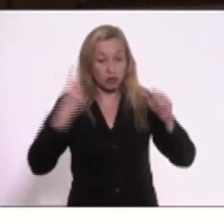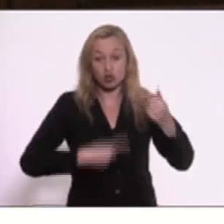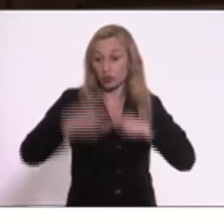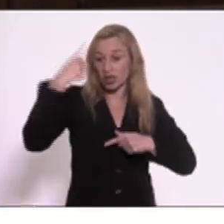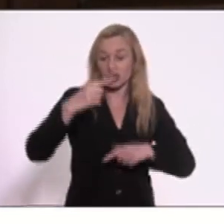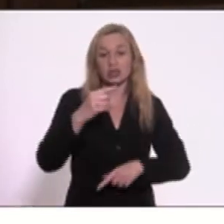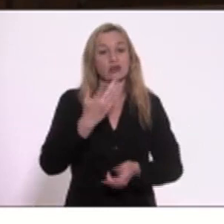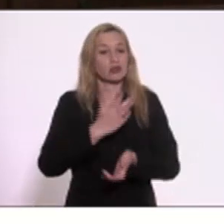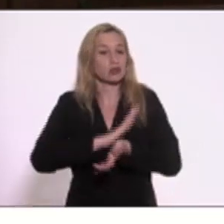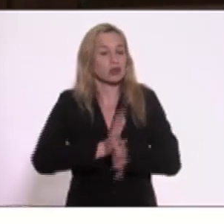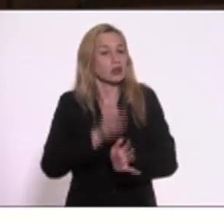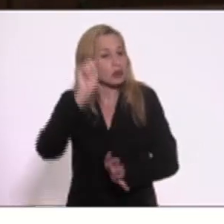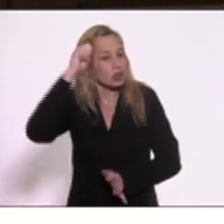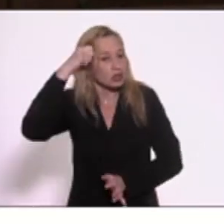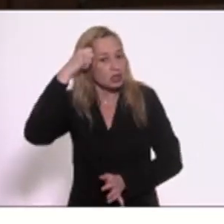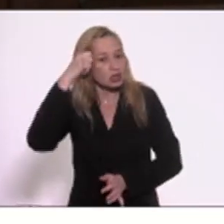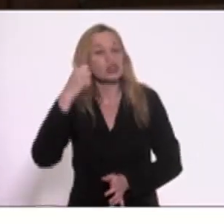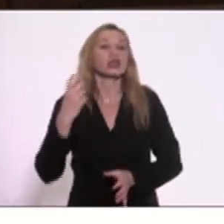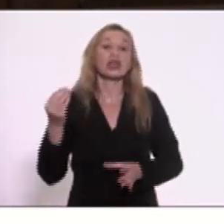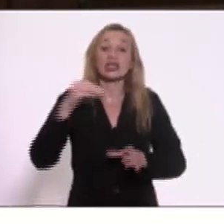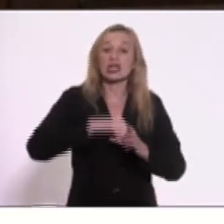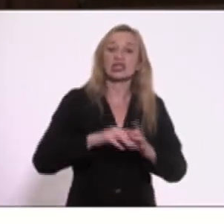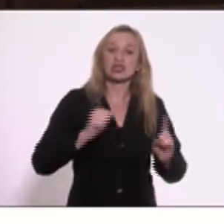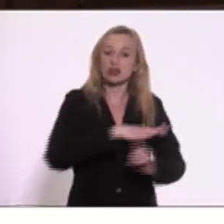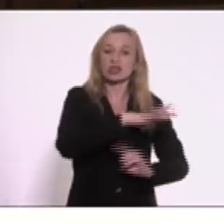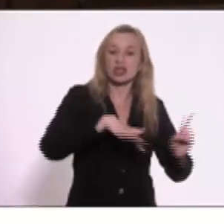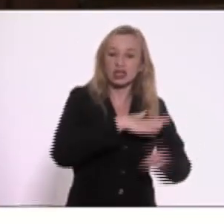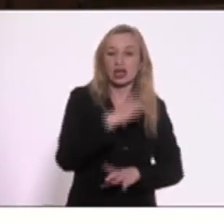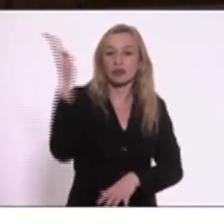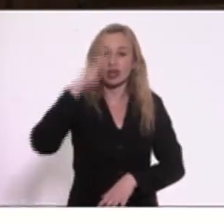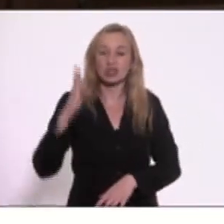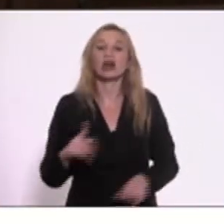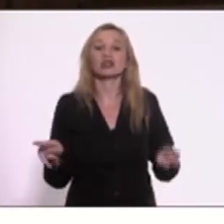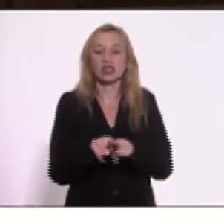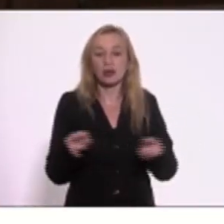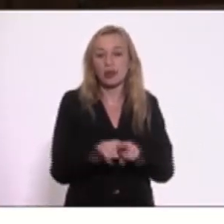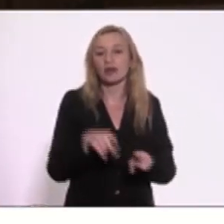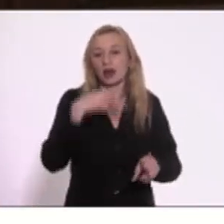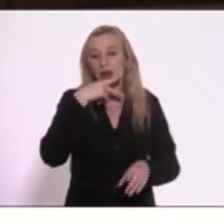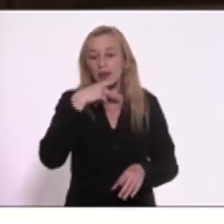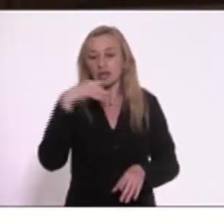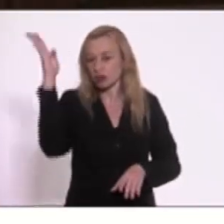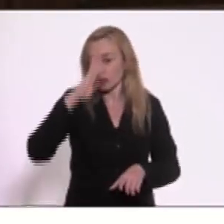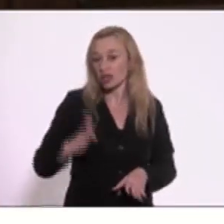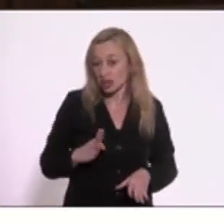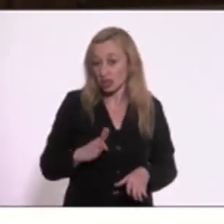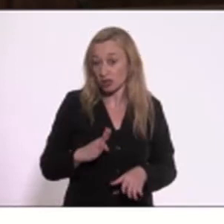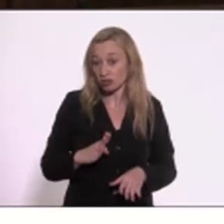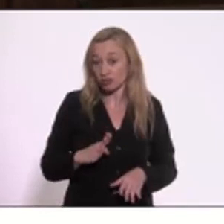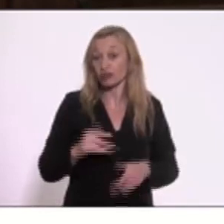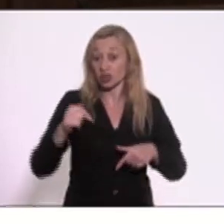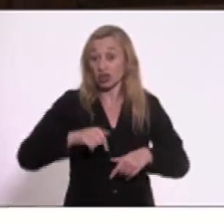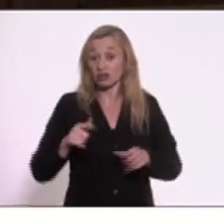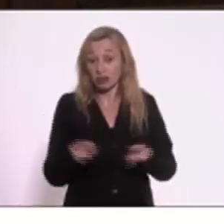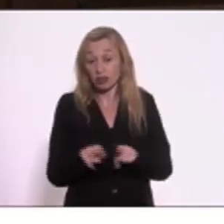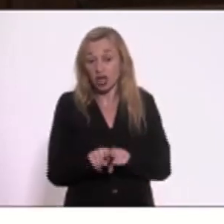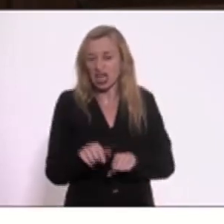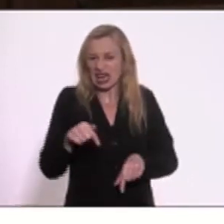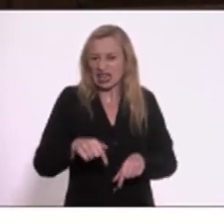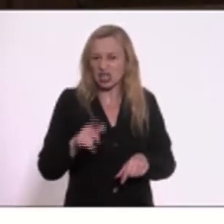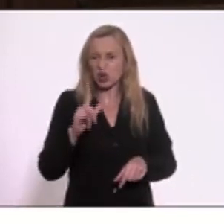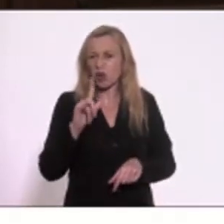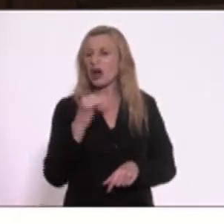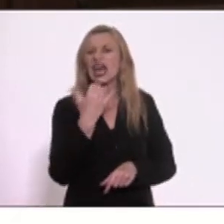do racismo, que ainda é presente na sociedade brasileira e certamente é presente no parlamento brasileiro e certamente é presente nesse parlamento. Isso aqui não é uma